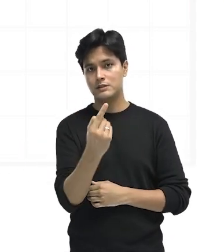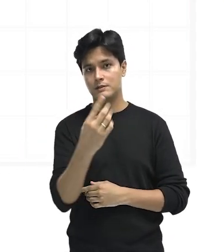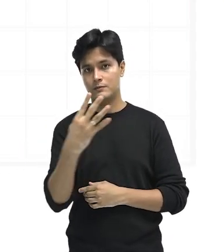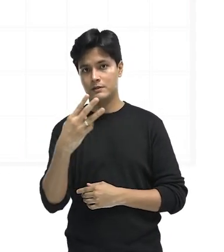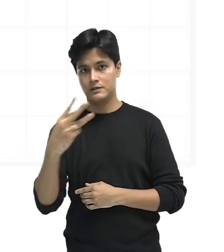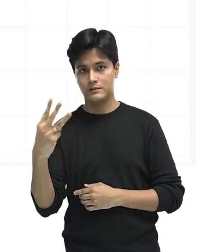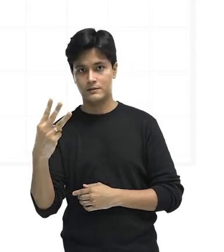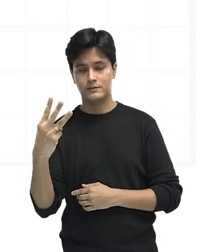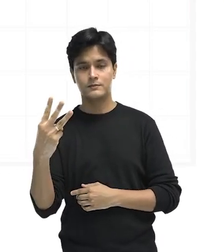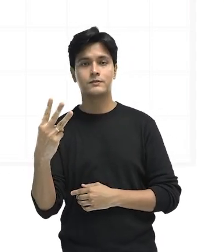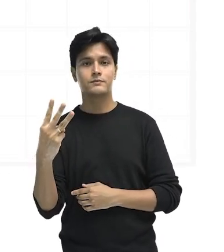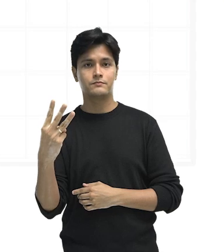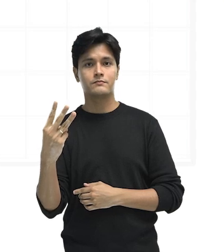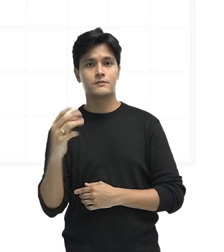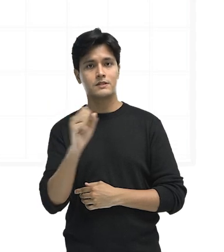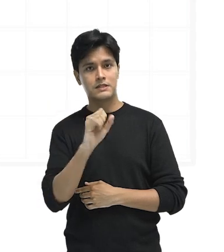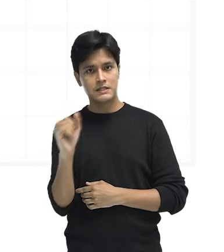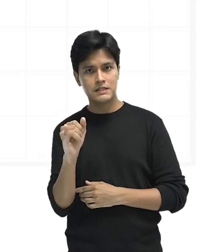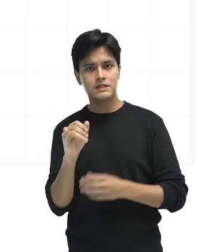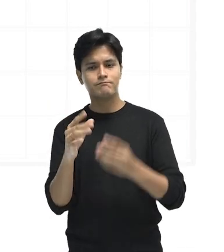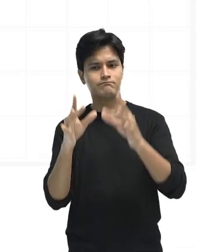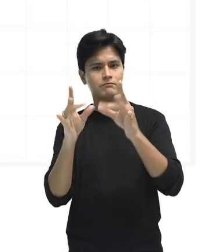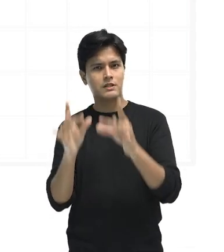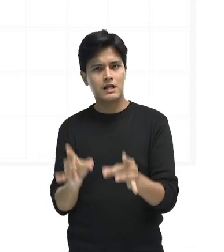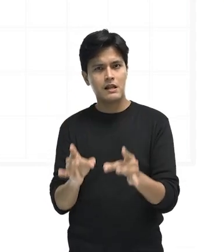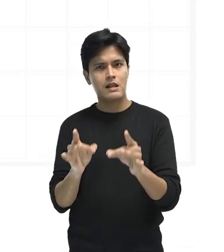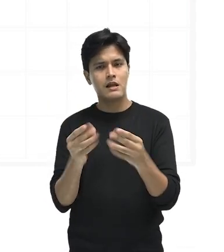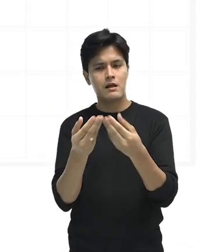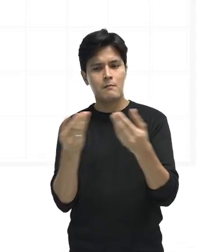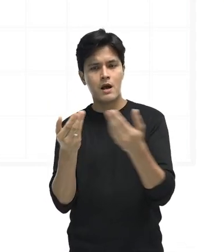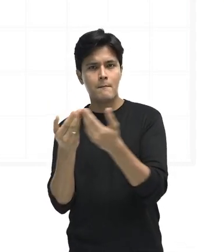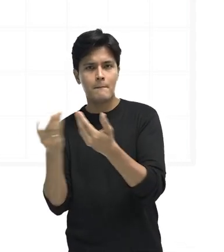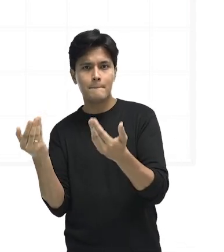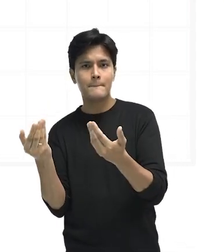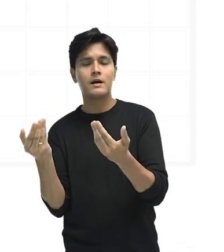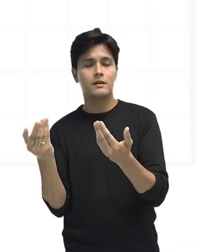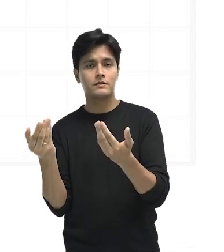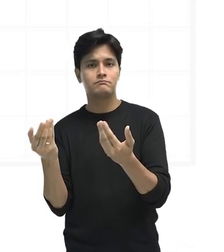7,143. Quando eu decomponho esse número, veja,